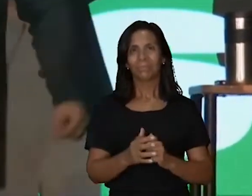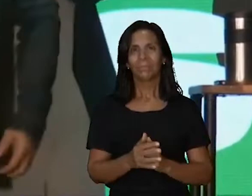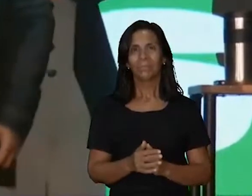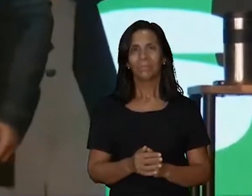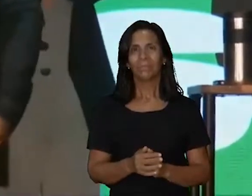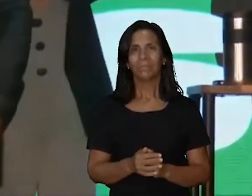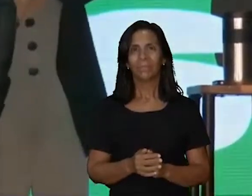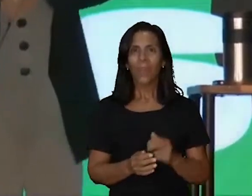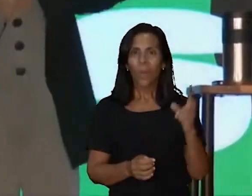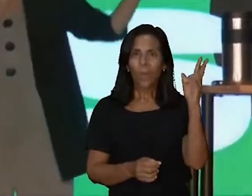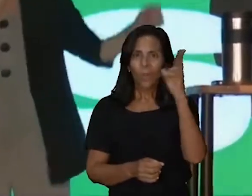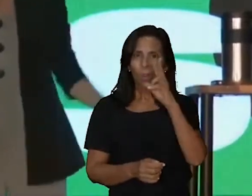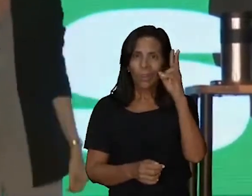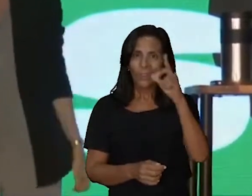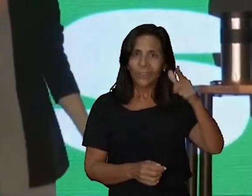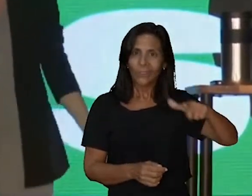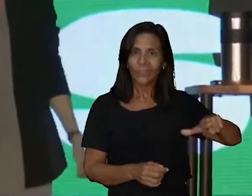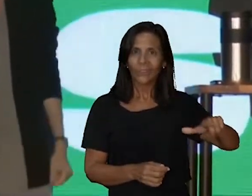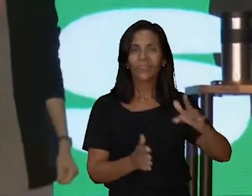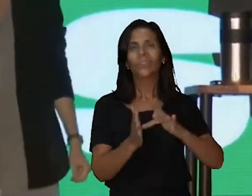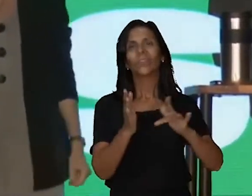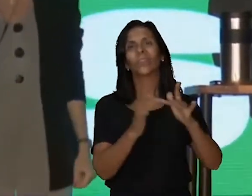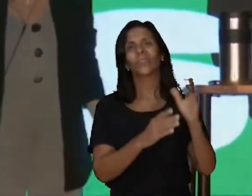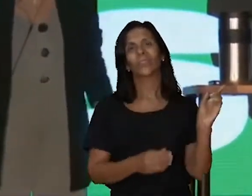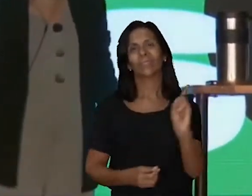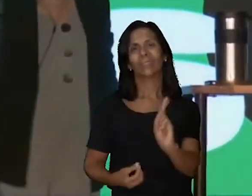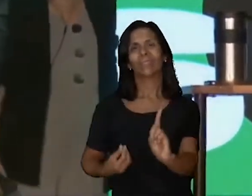Deixa eu lembrar você de novo, Jesus está aqui.